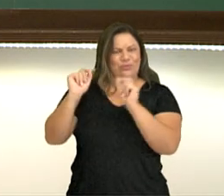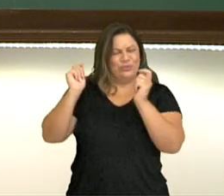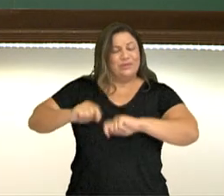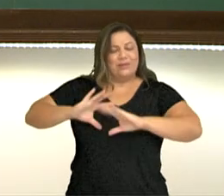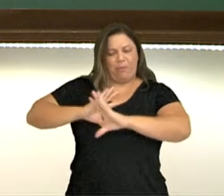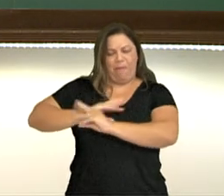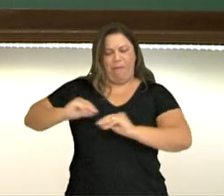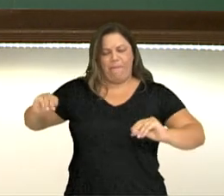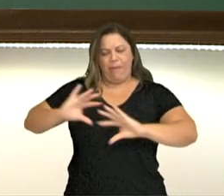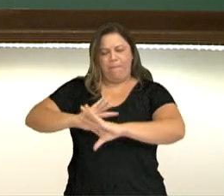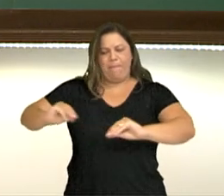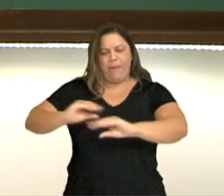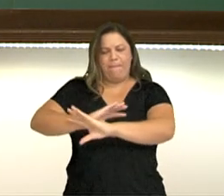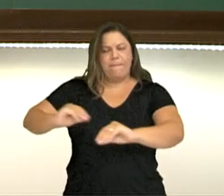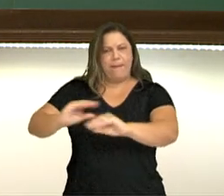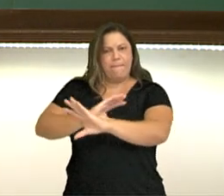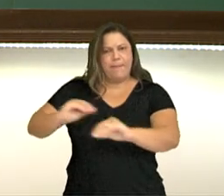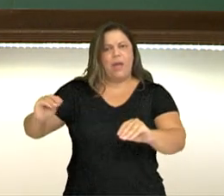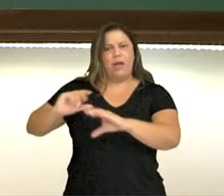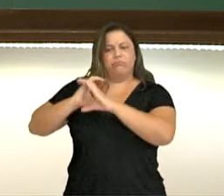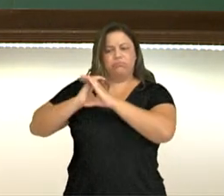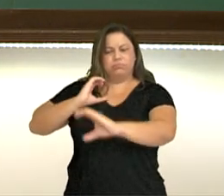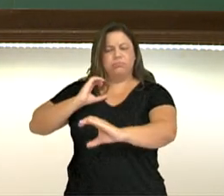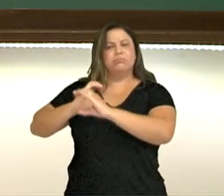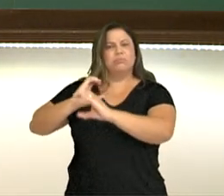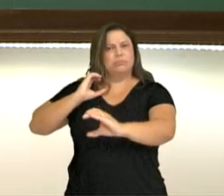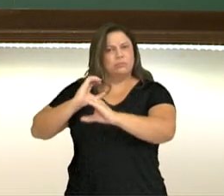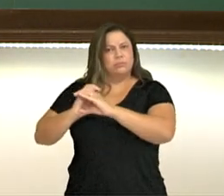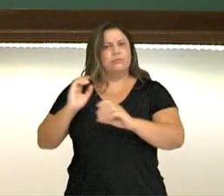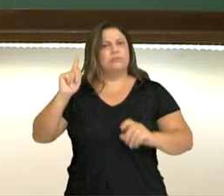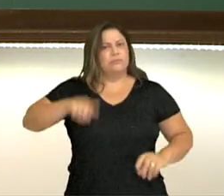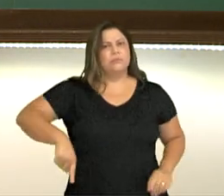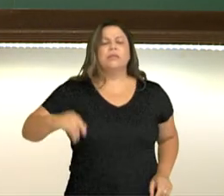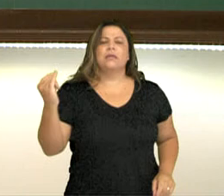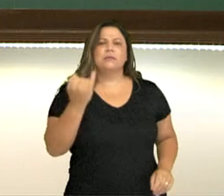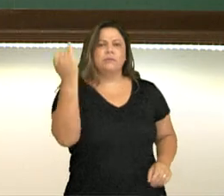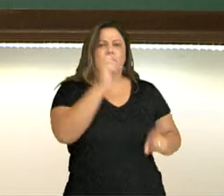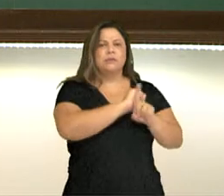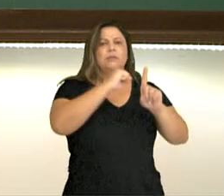fazem, né, de quimiossíntese, são utilizadas, então, nessa importância para a